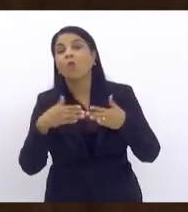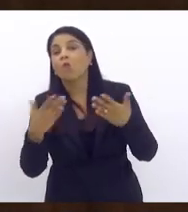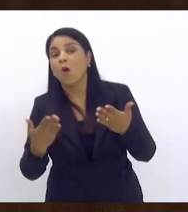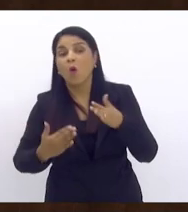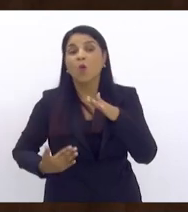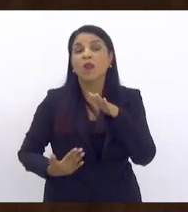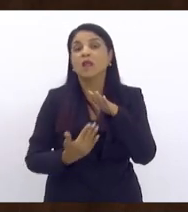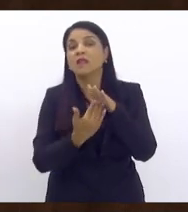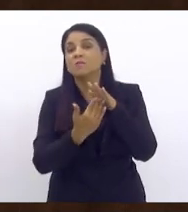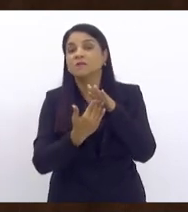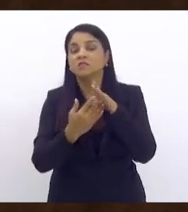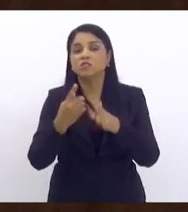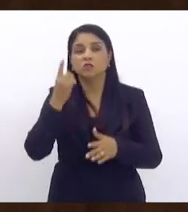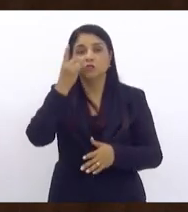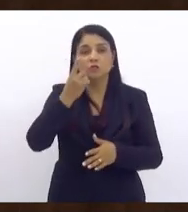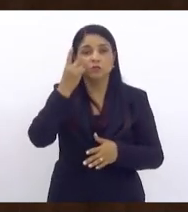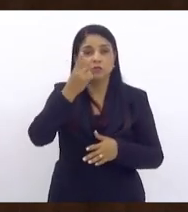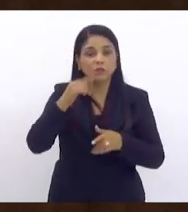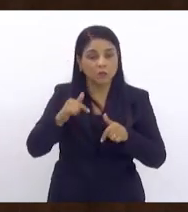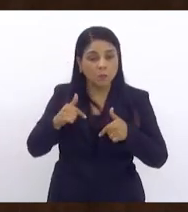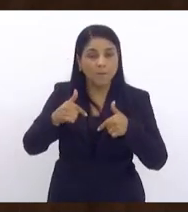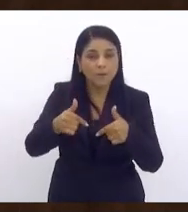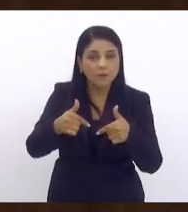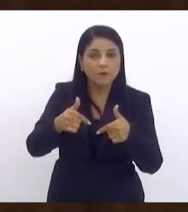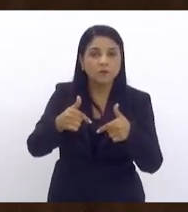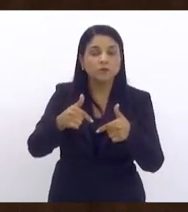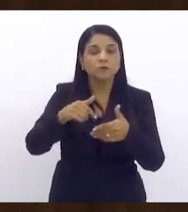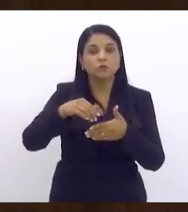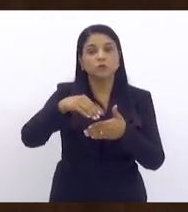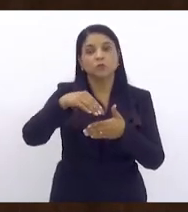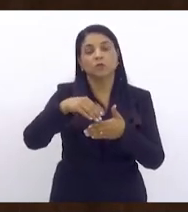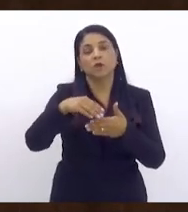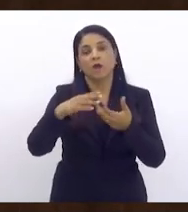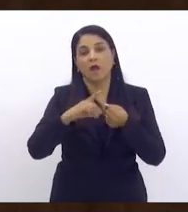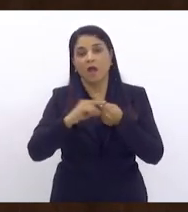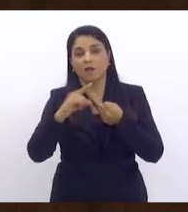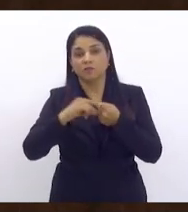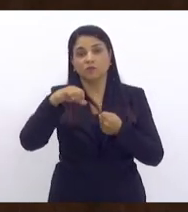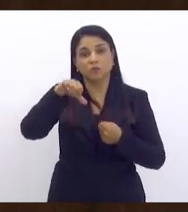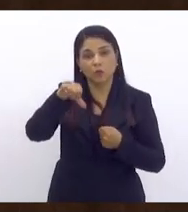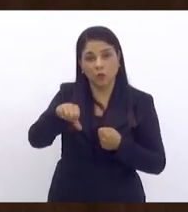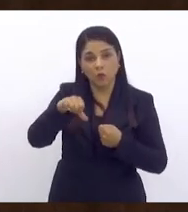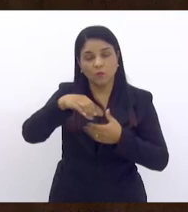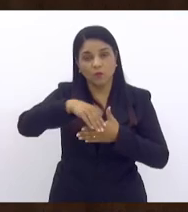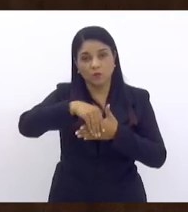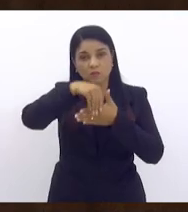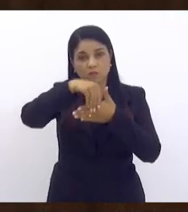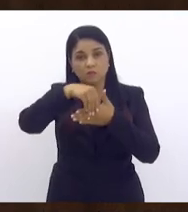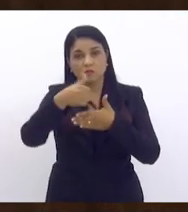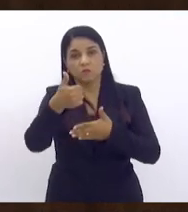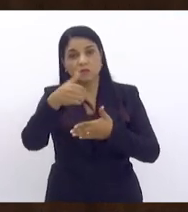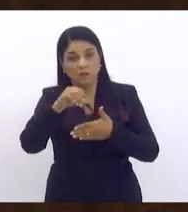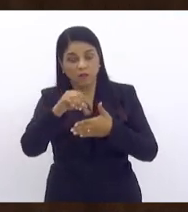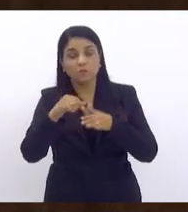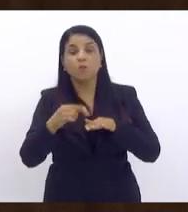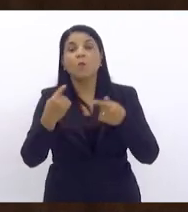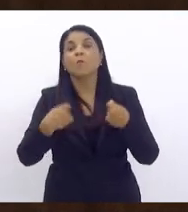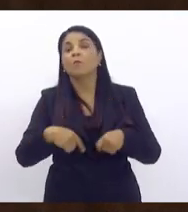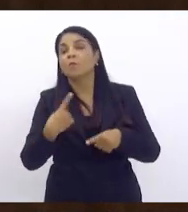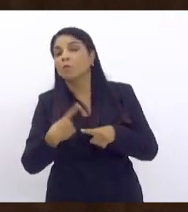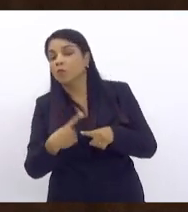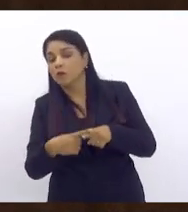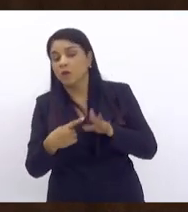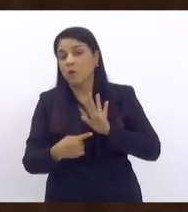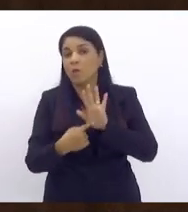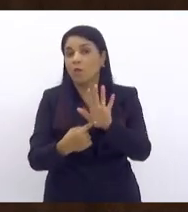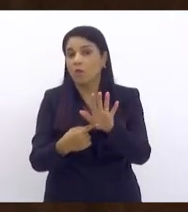atuação do deputado nesse artigo 9º, no inciso 10? Por que eu trago isso aqui, presidenta? Porque eu estou